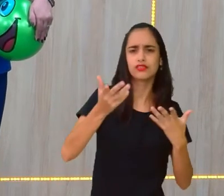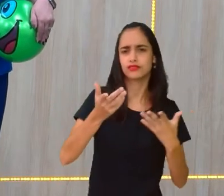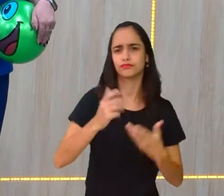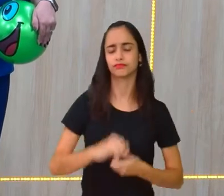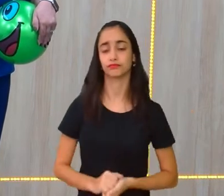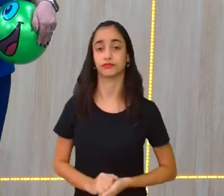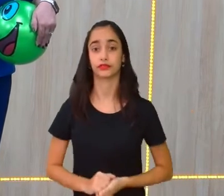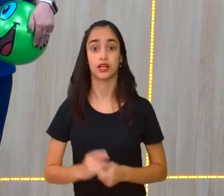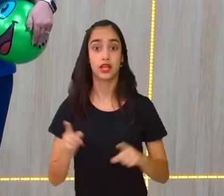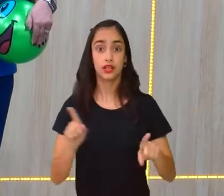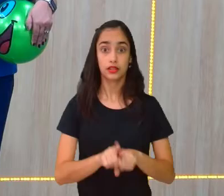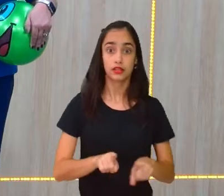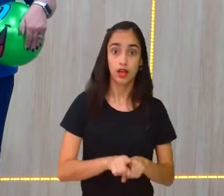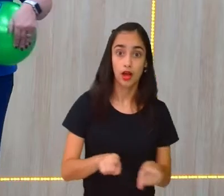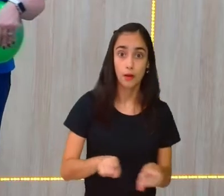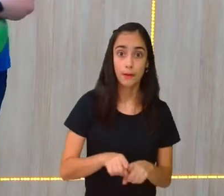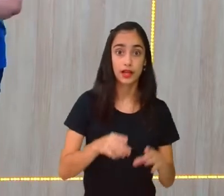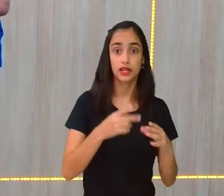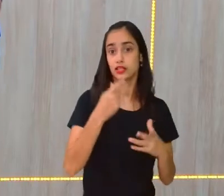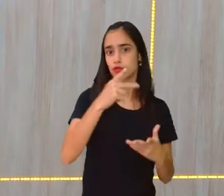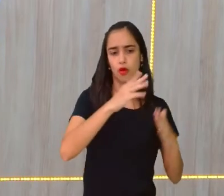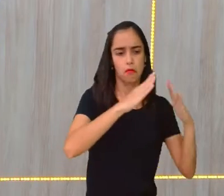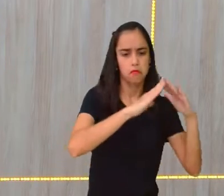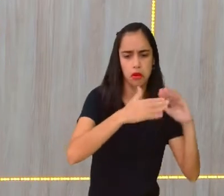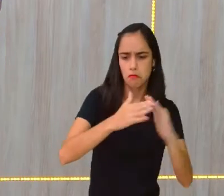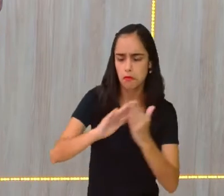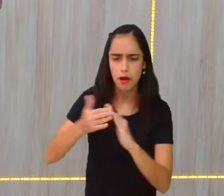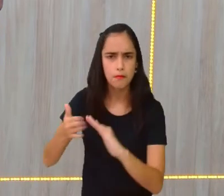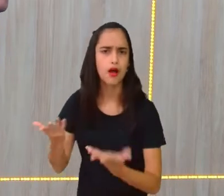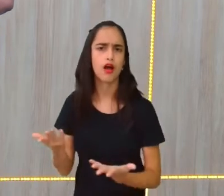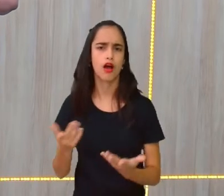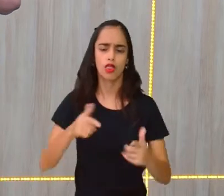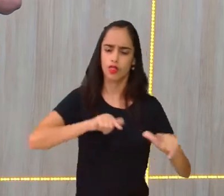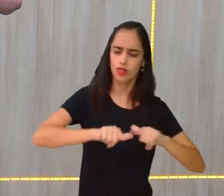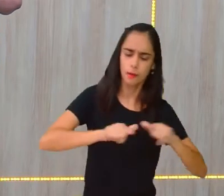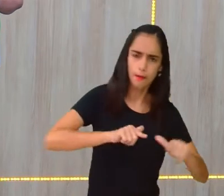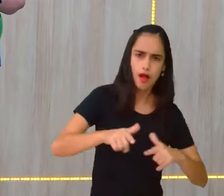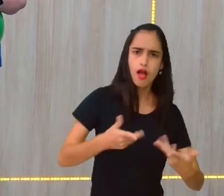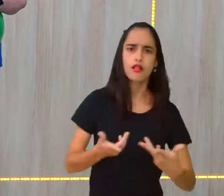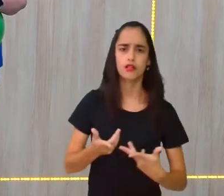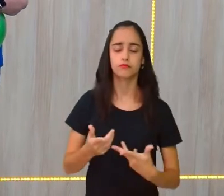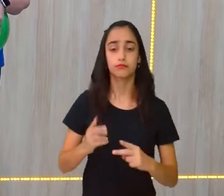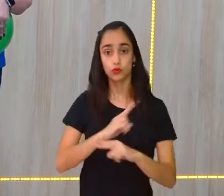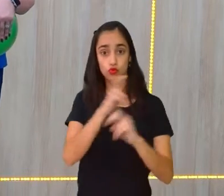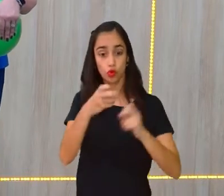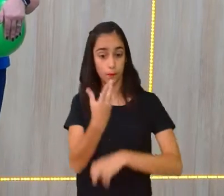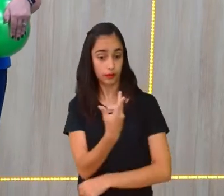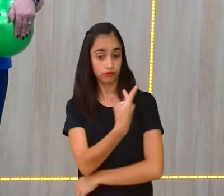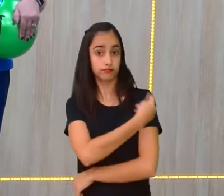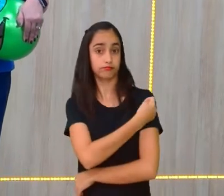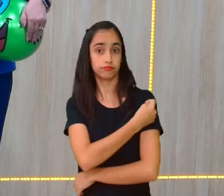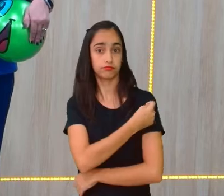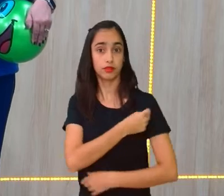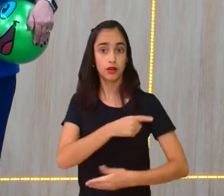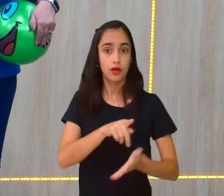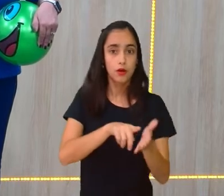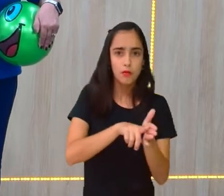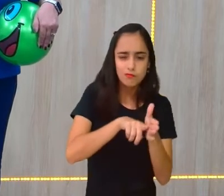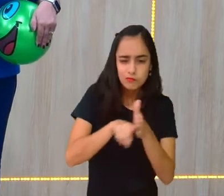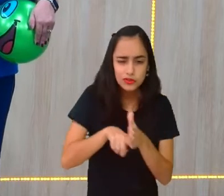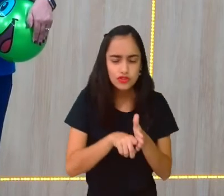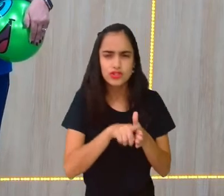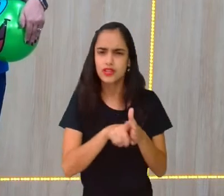falando também na vizinhança, no trabalho, essa questão aí da imunidade, não é? A questão de buscar a